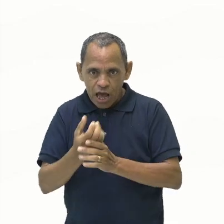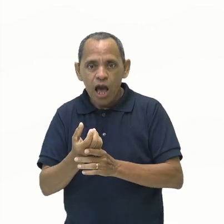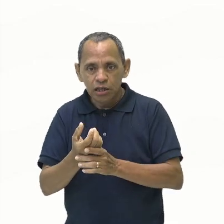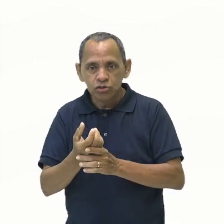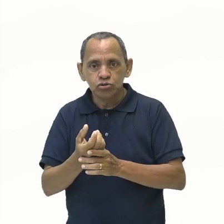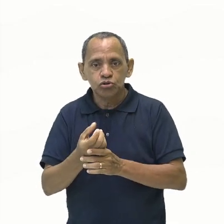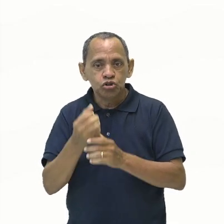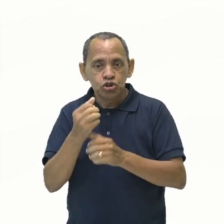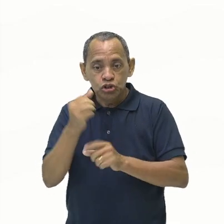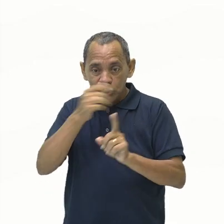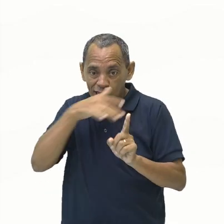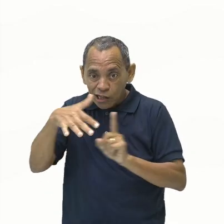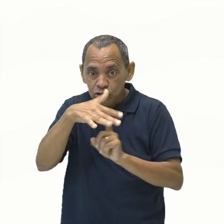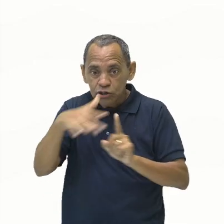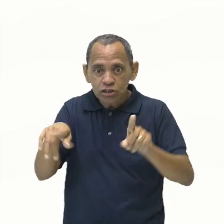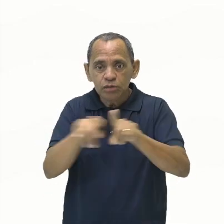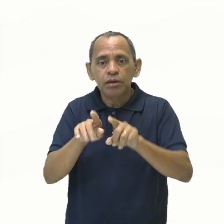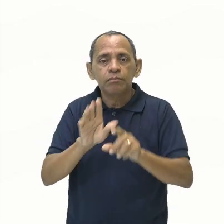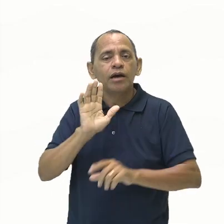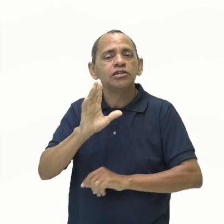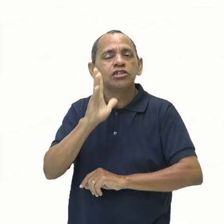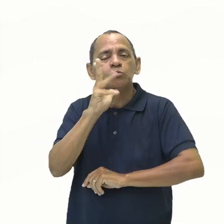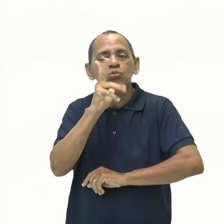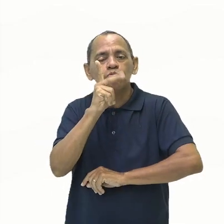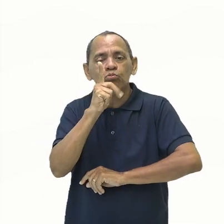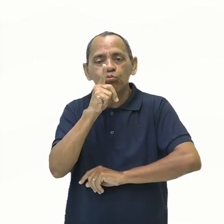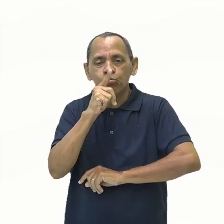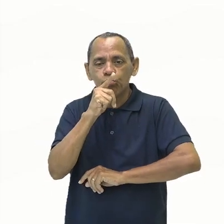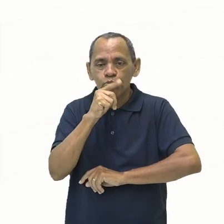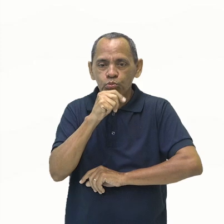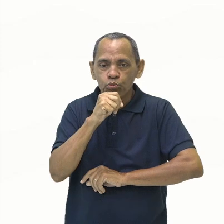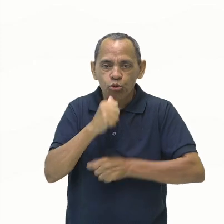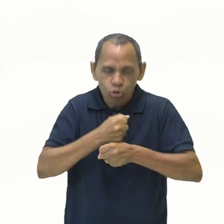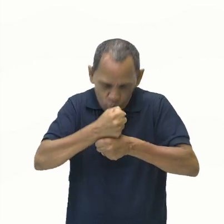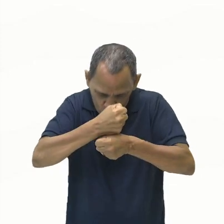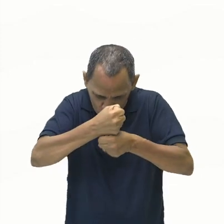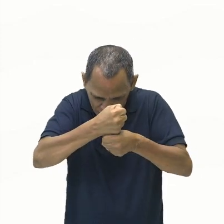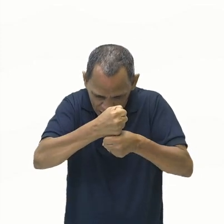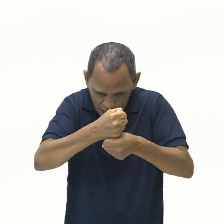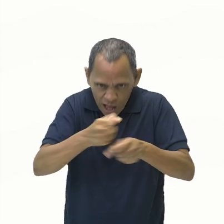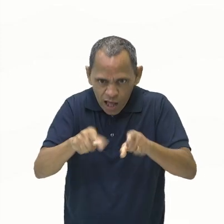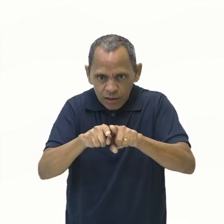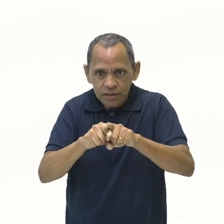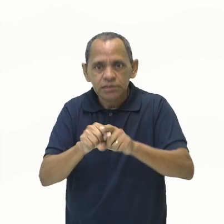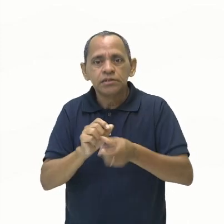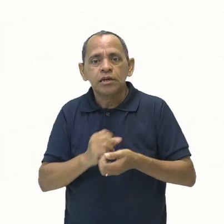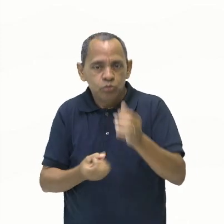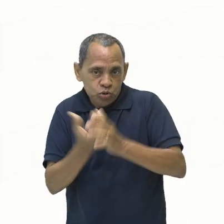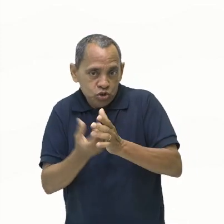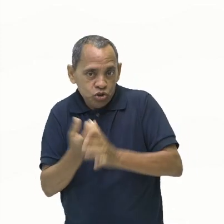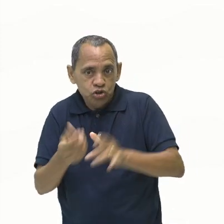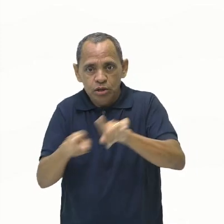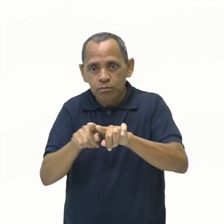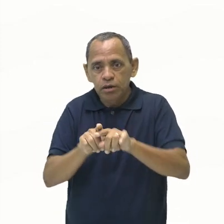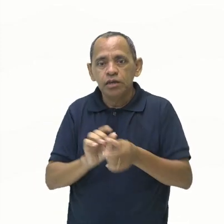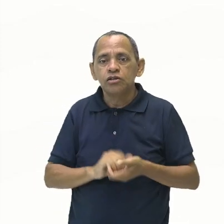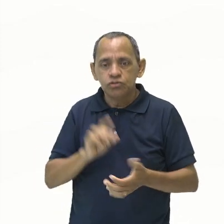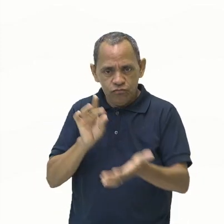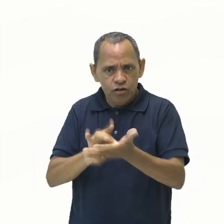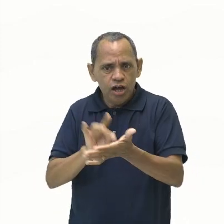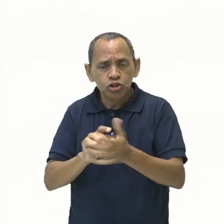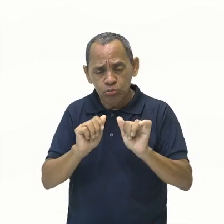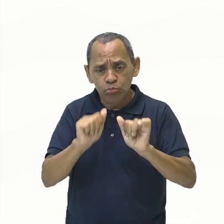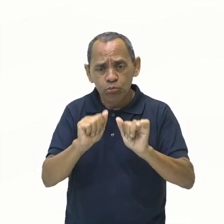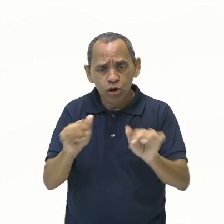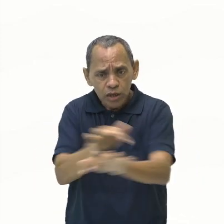muito tempo para eles serem constituídos. E com a sua exploração intensiva, a tendência é que eles acabem. E onde há